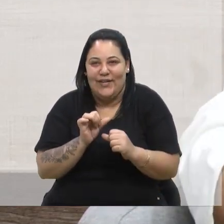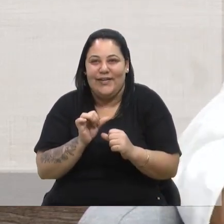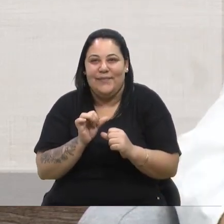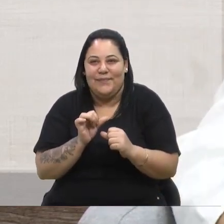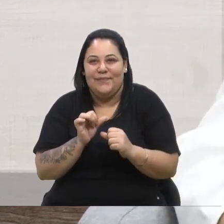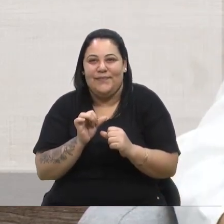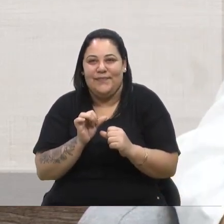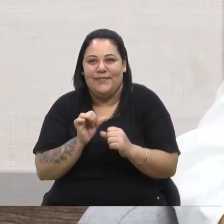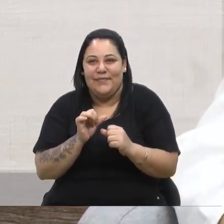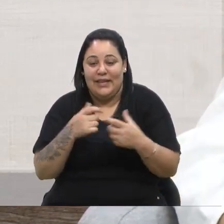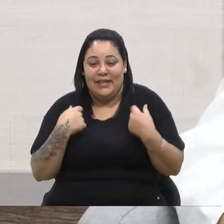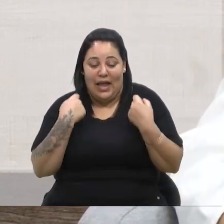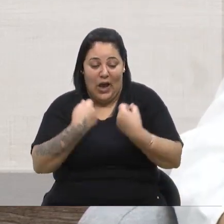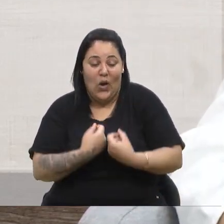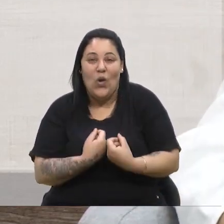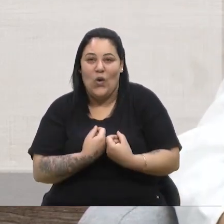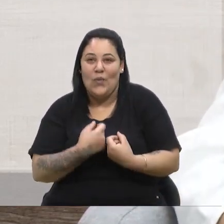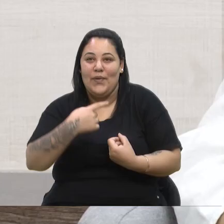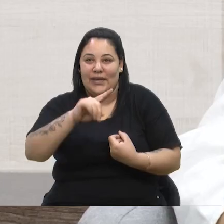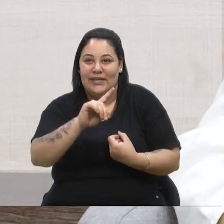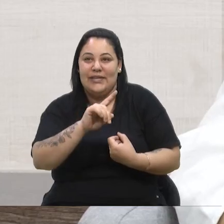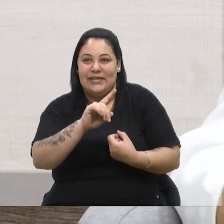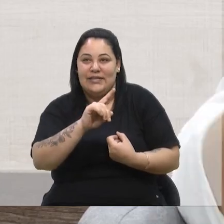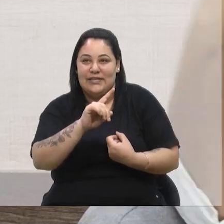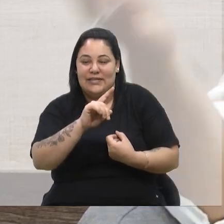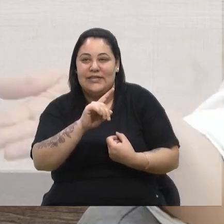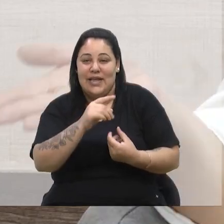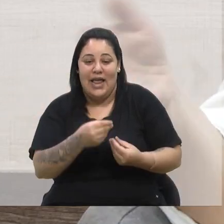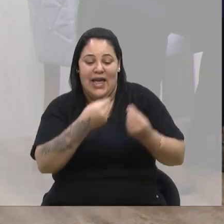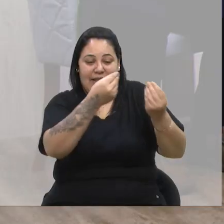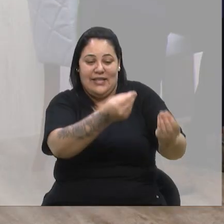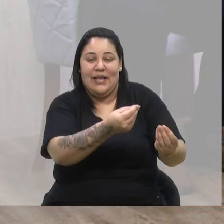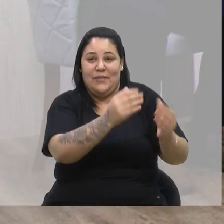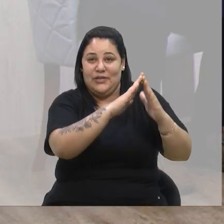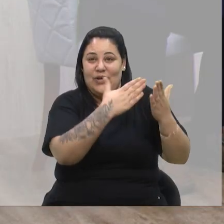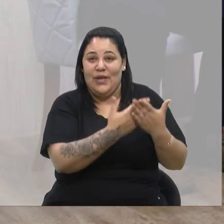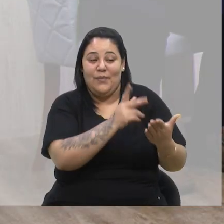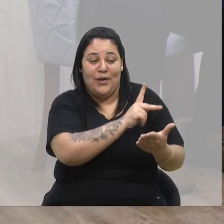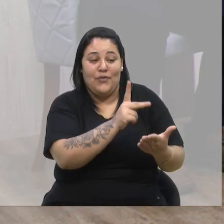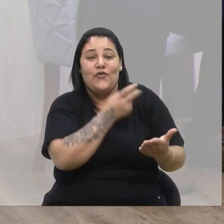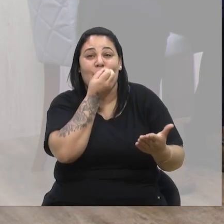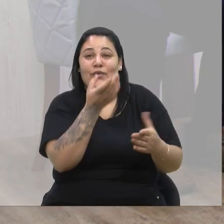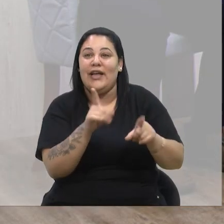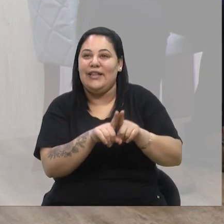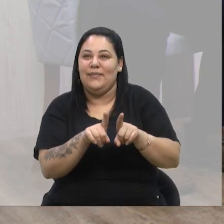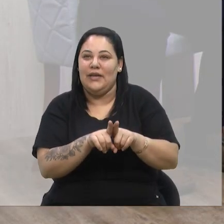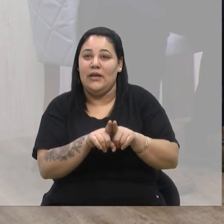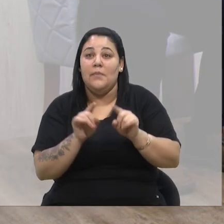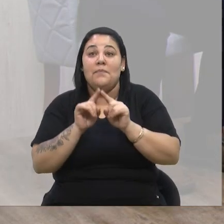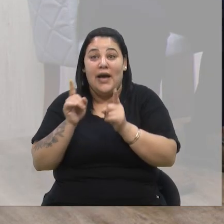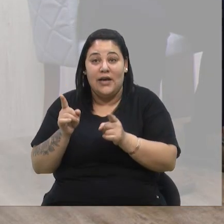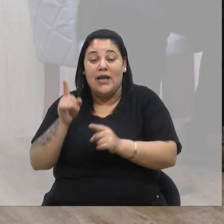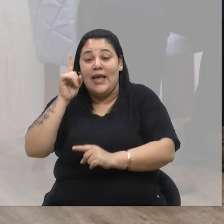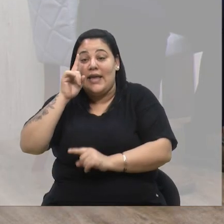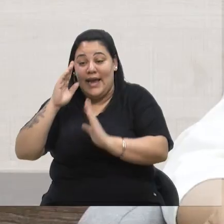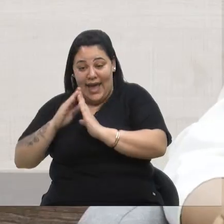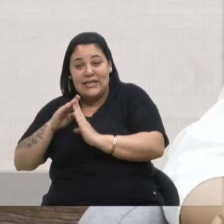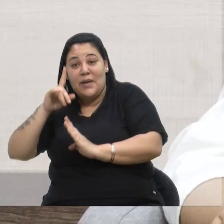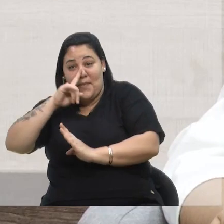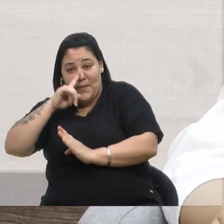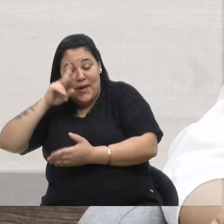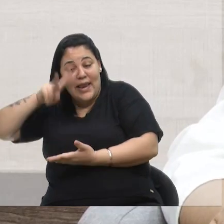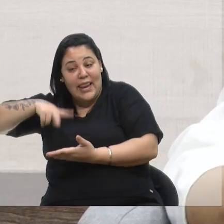de roupa, né? E quis levar para a escola, para a prof contar para os colegas, mas se deu a partir da leitura da